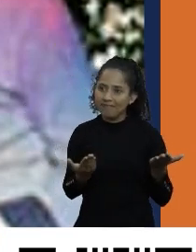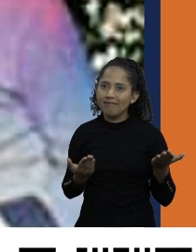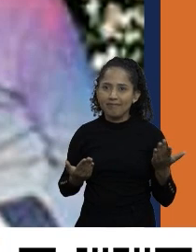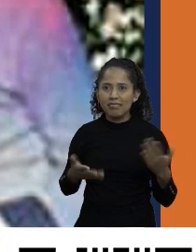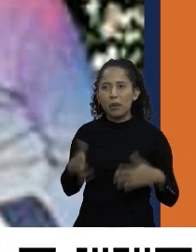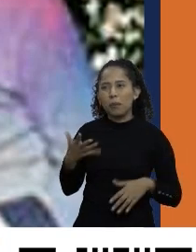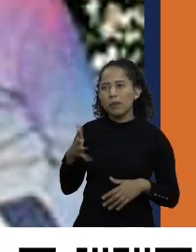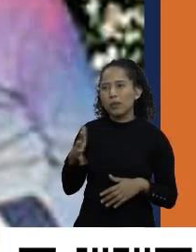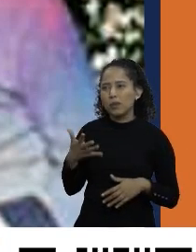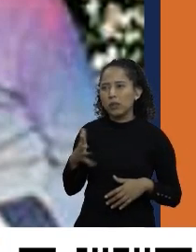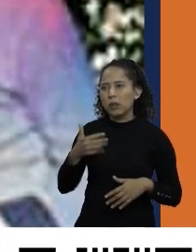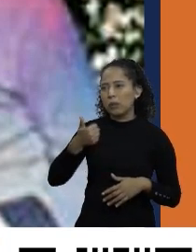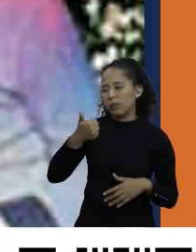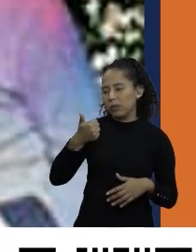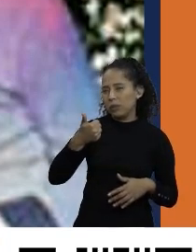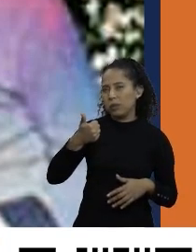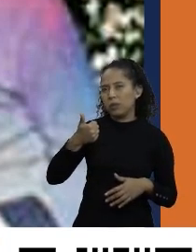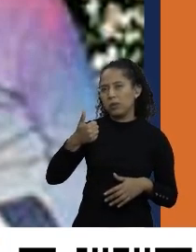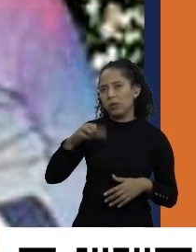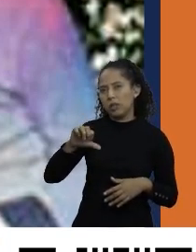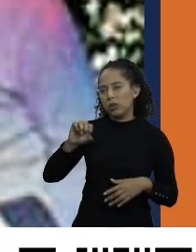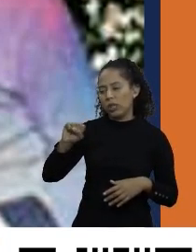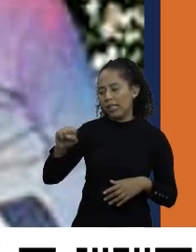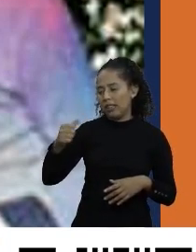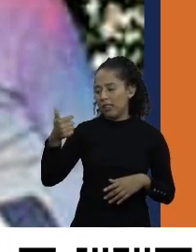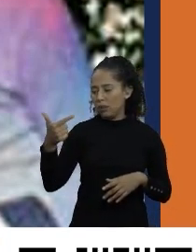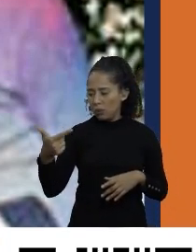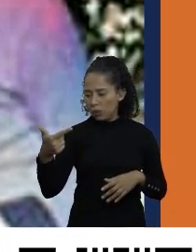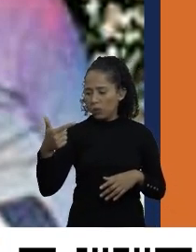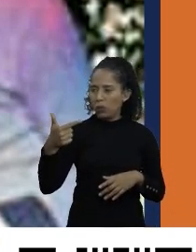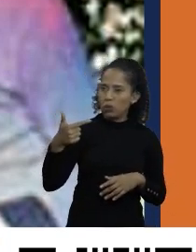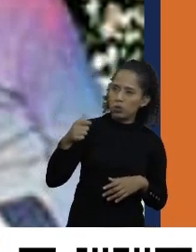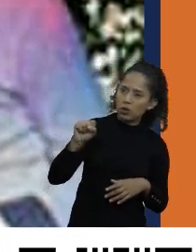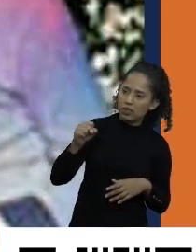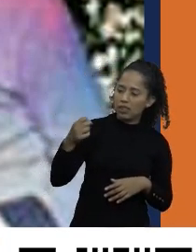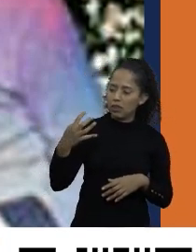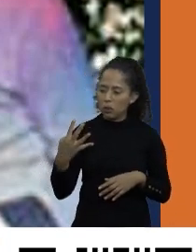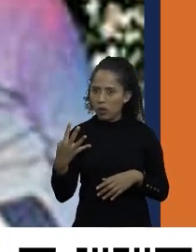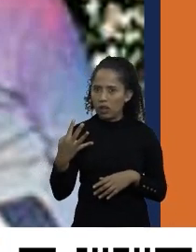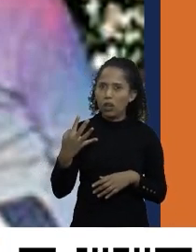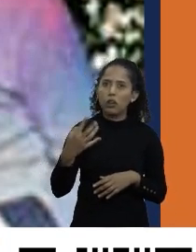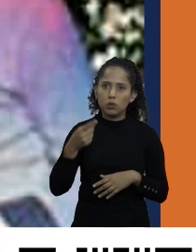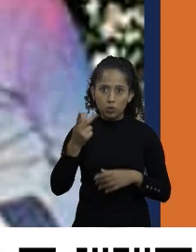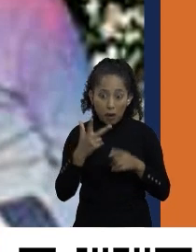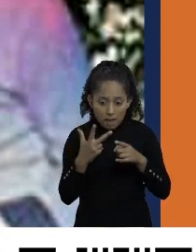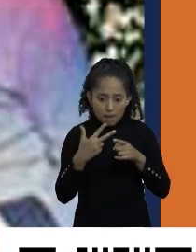ou menos em 82, 84, a seleção brasileira de vôlei foi campeã mundial,